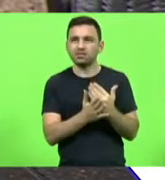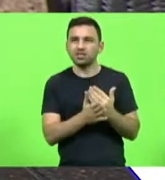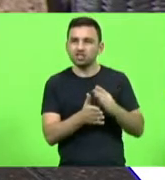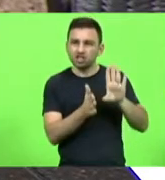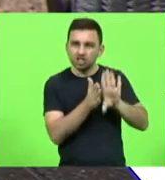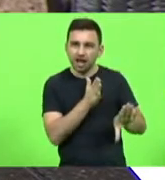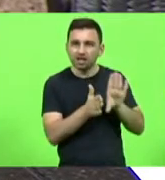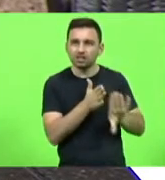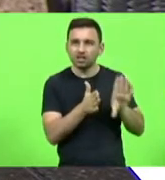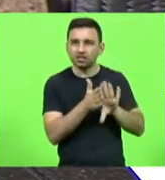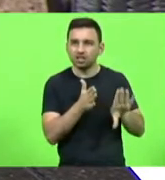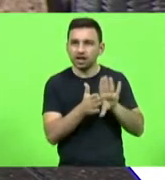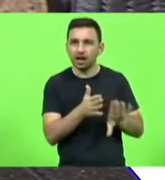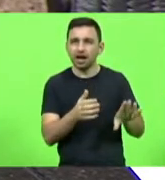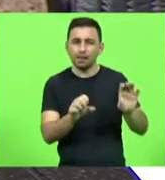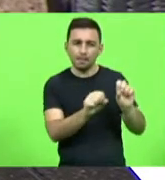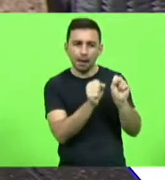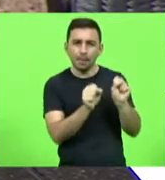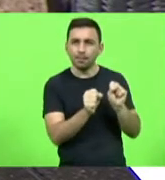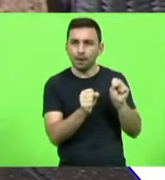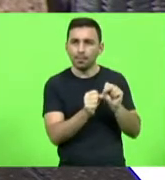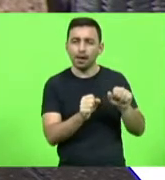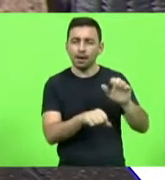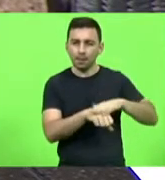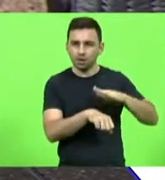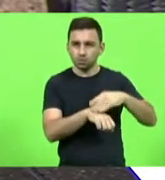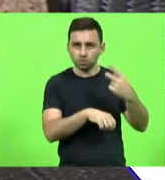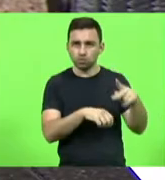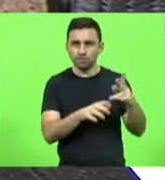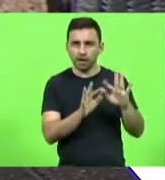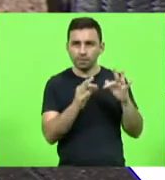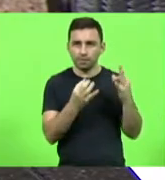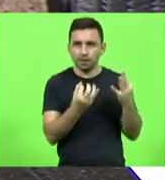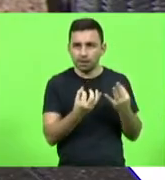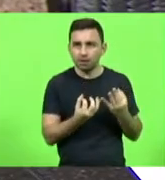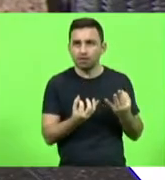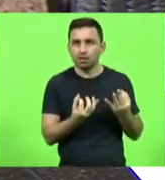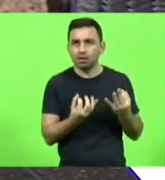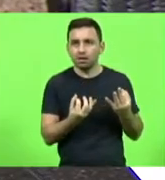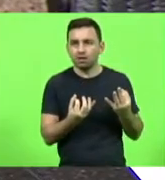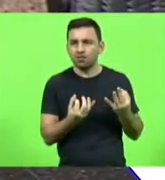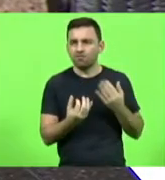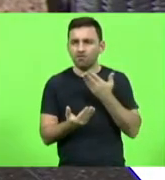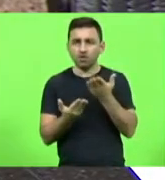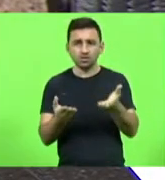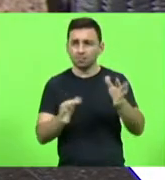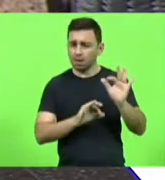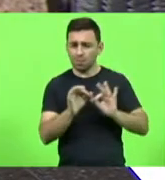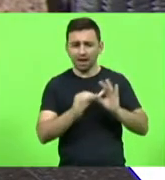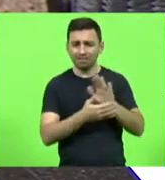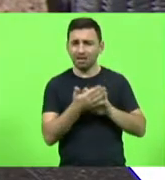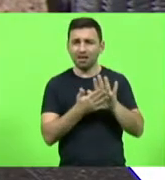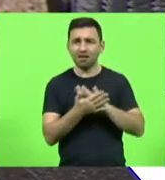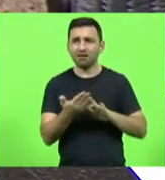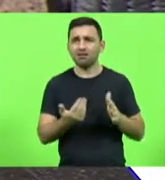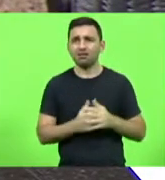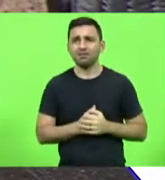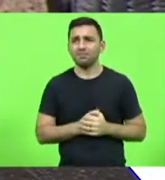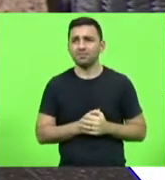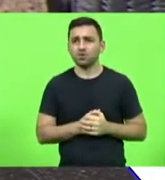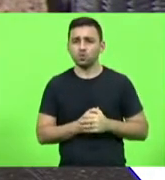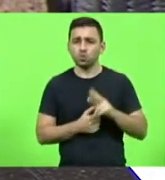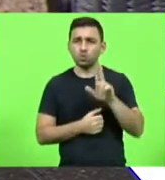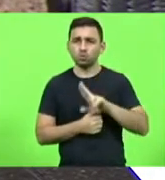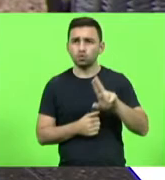que suga e destrói a sua casa e a sua família, você não colocou a casa em ordem, você apenas usou